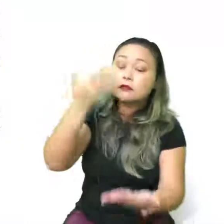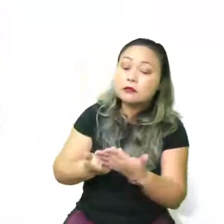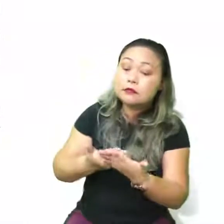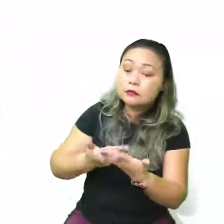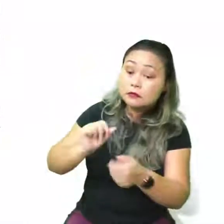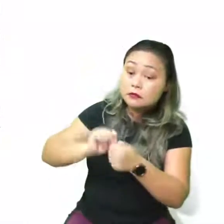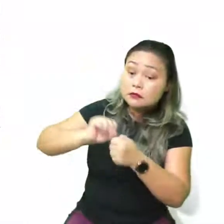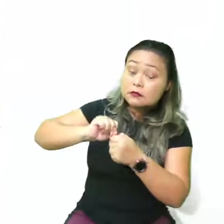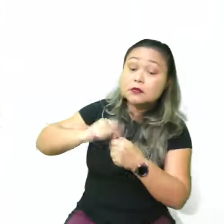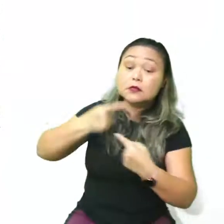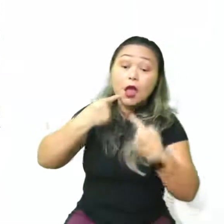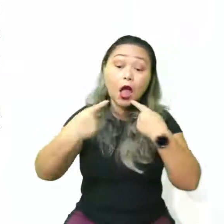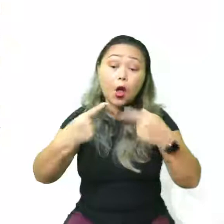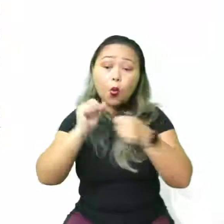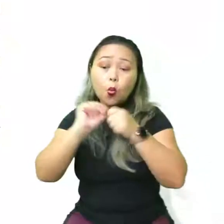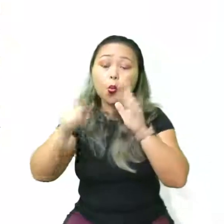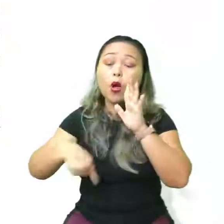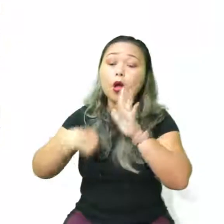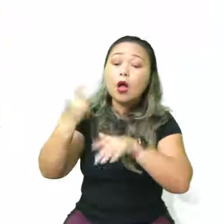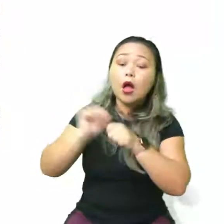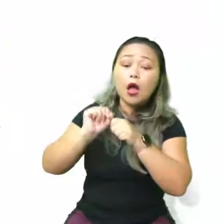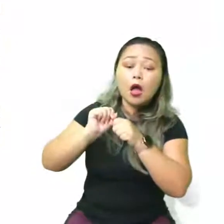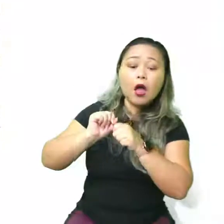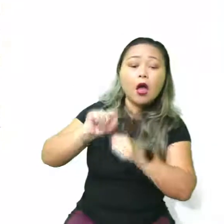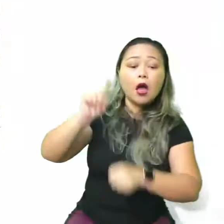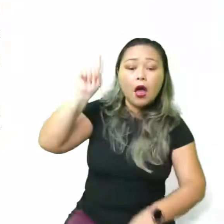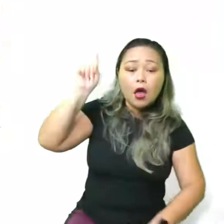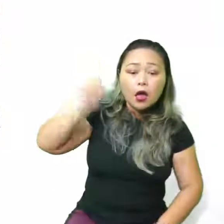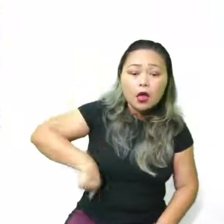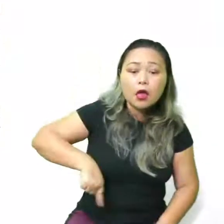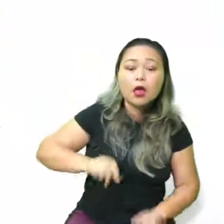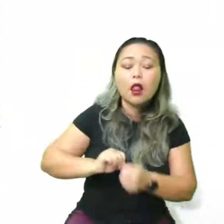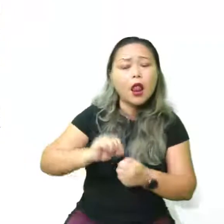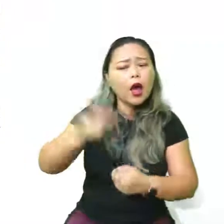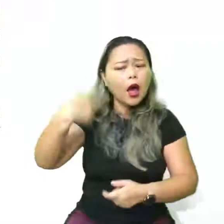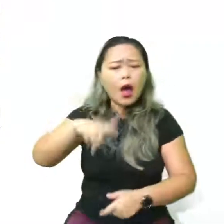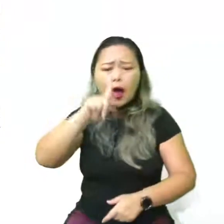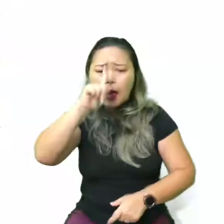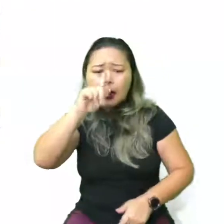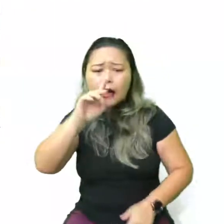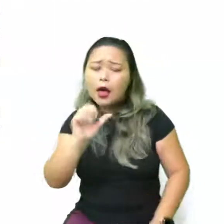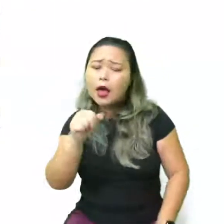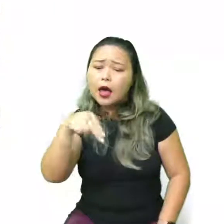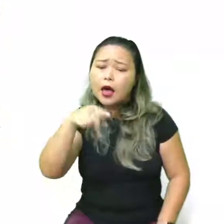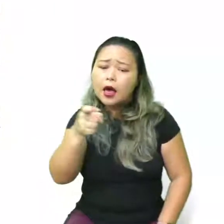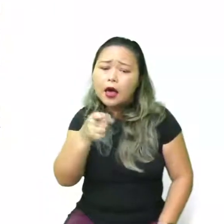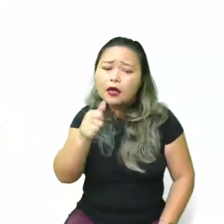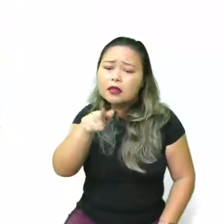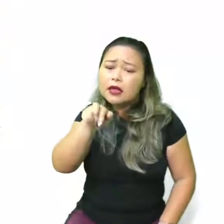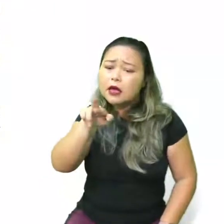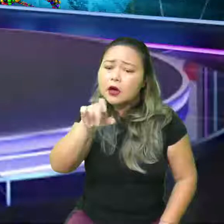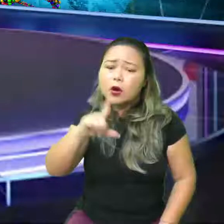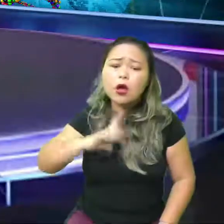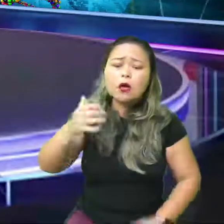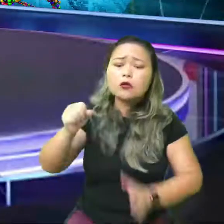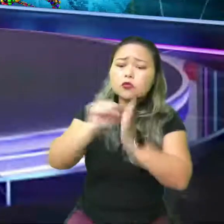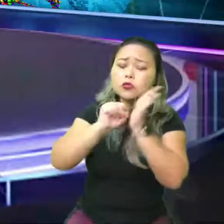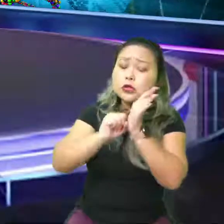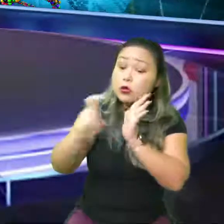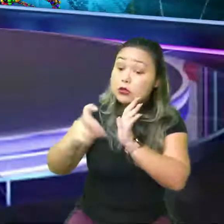foi trazida a discussão pela primeira vez por Anaxágoras, da Grécia, né, no século V a.C.